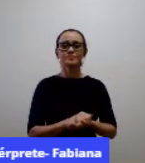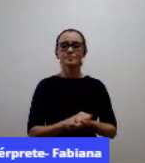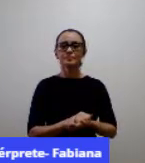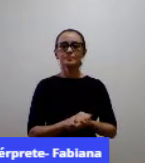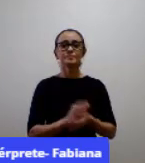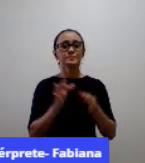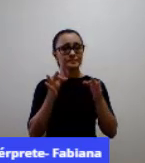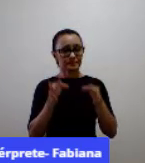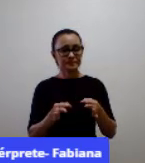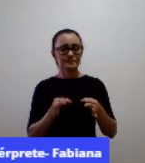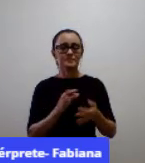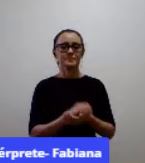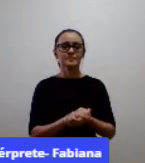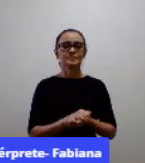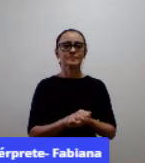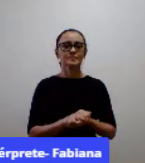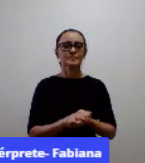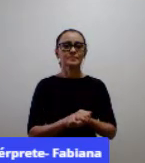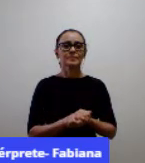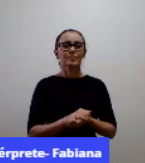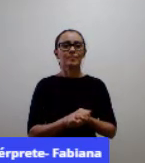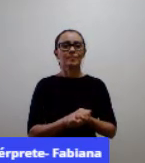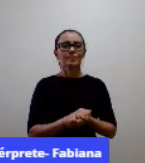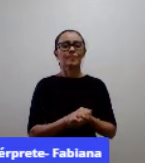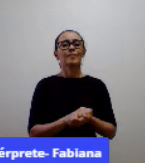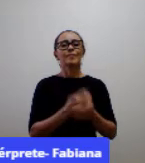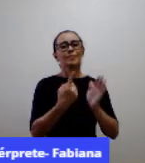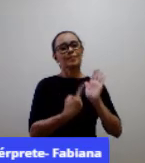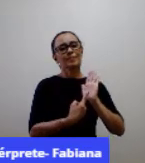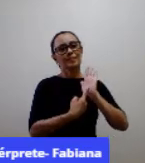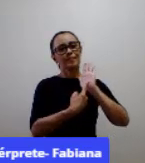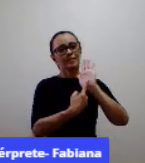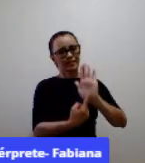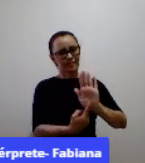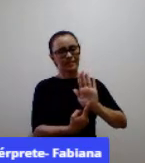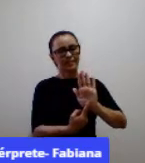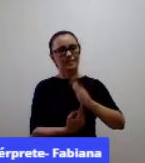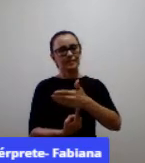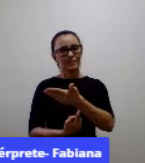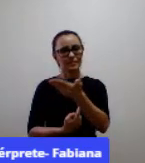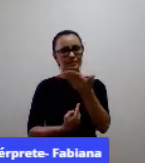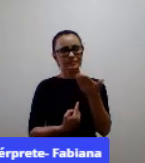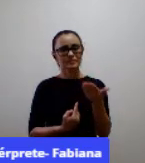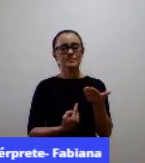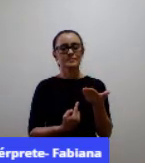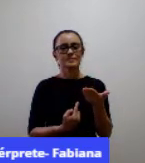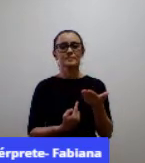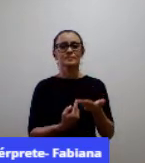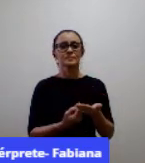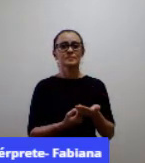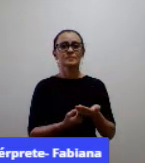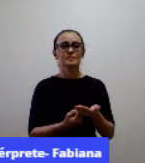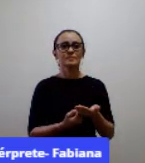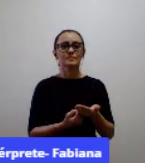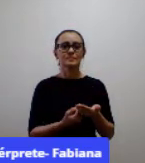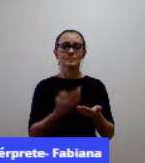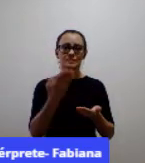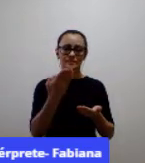certo? Nós trouxemos para demonstrar, para vocês visualizarem o